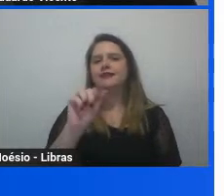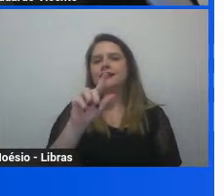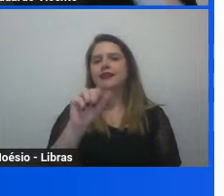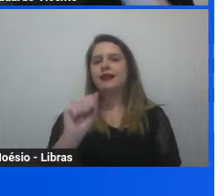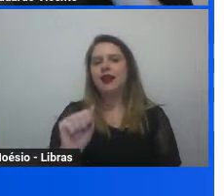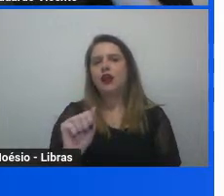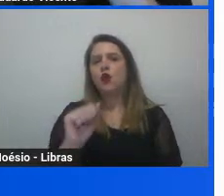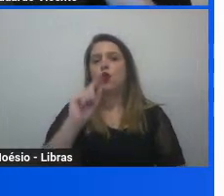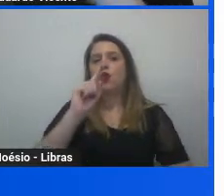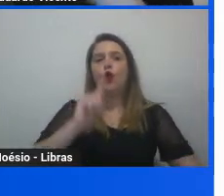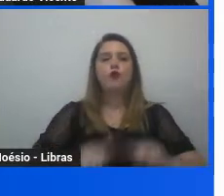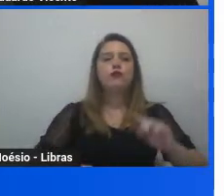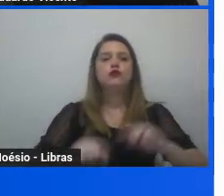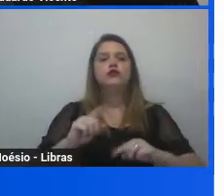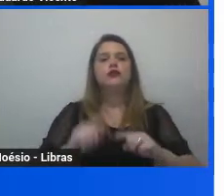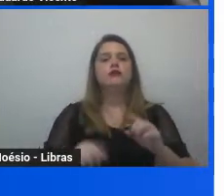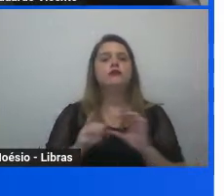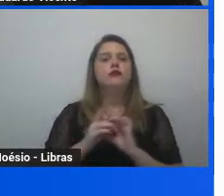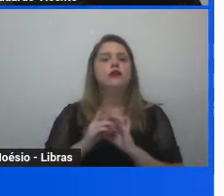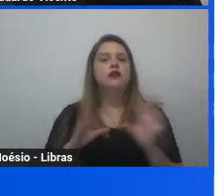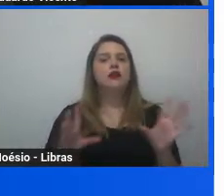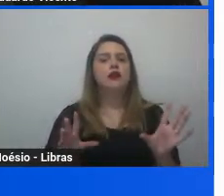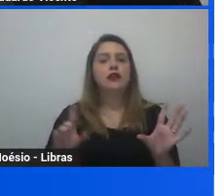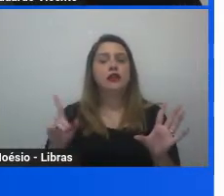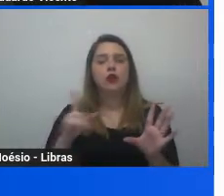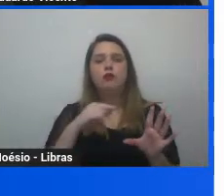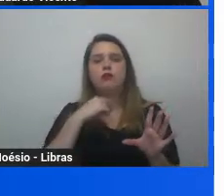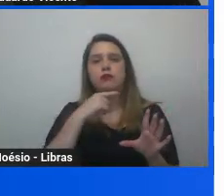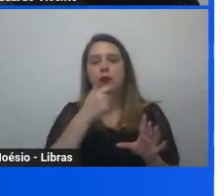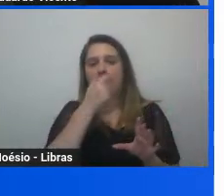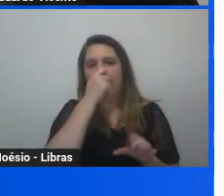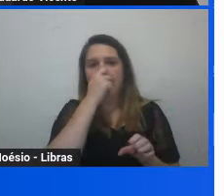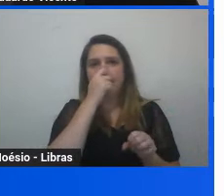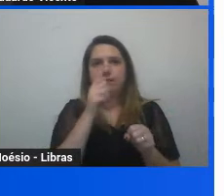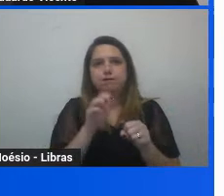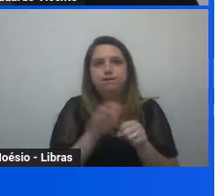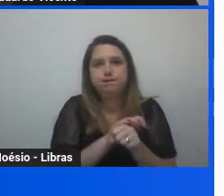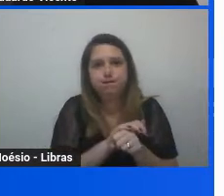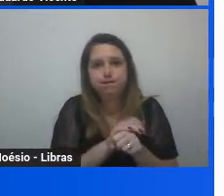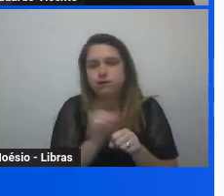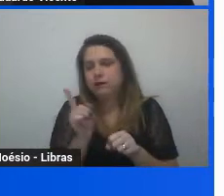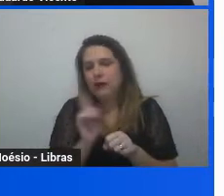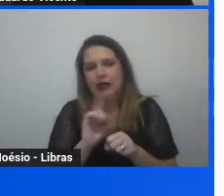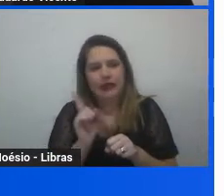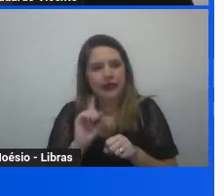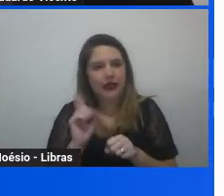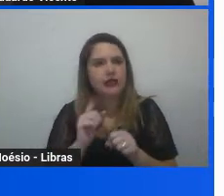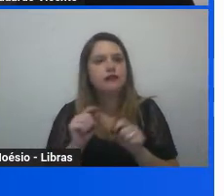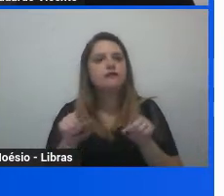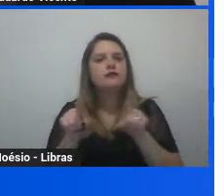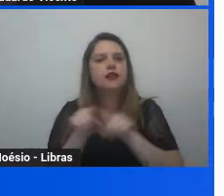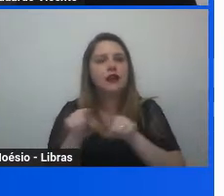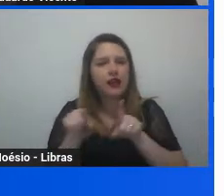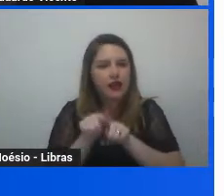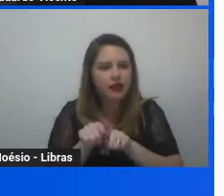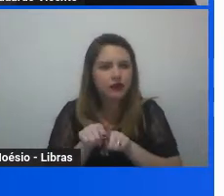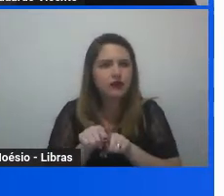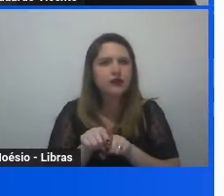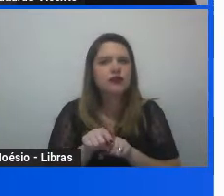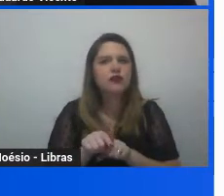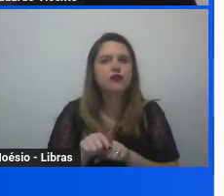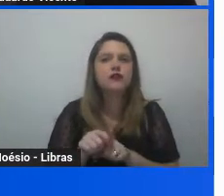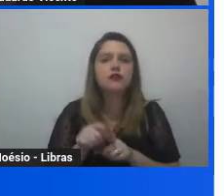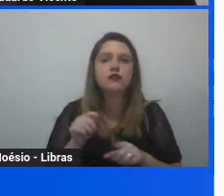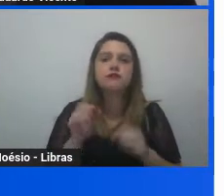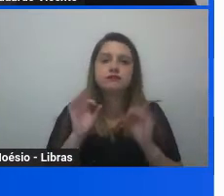esteja disponível. Detalhe, se você tiver que fazer isso, colocar uma tala improvisada, não aperte ela